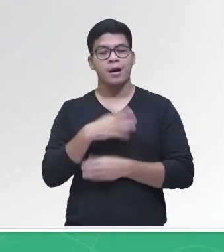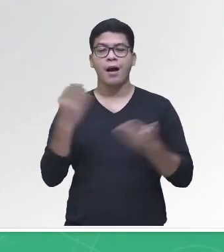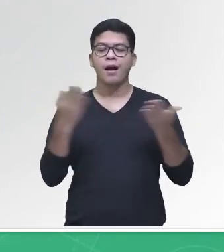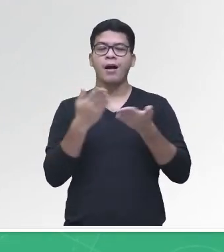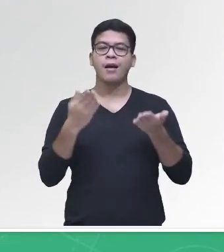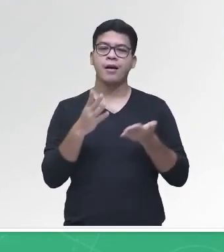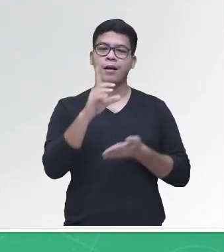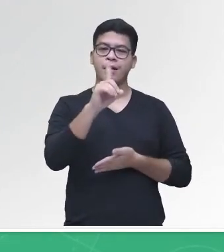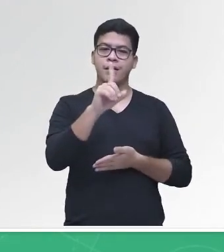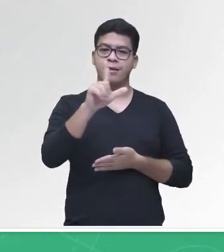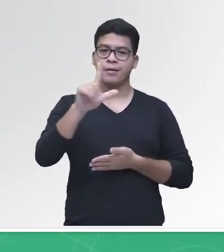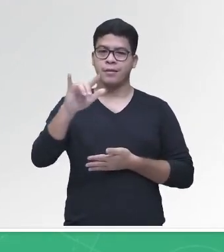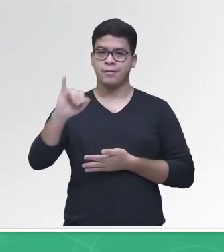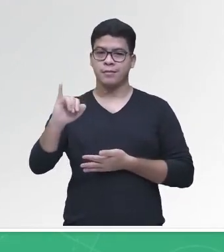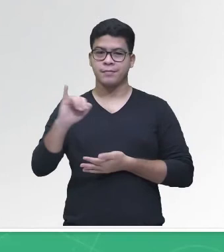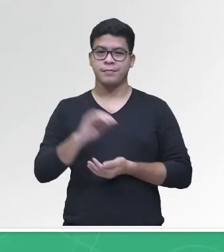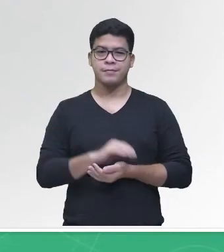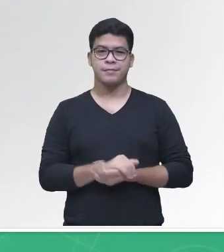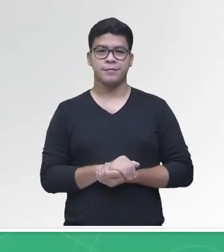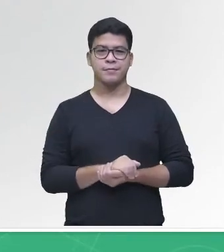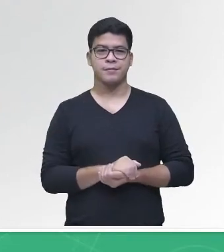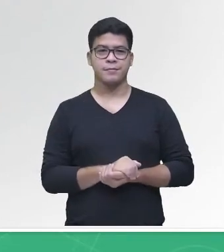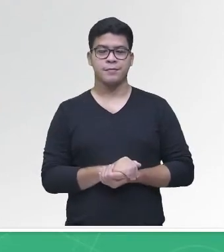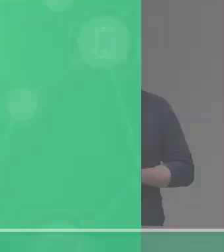dinâmica local interativa.